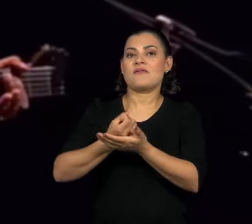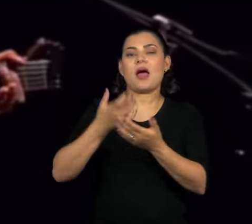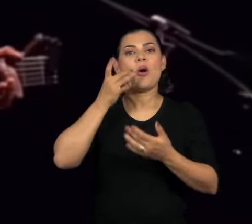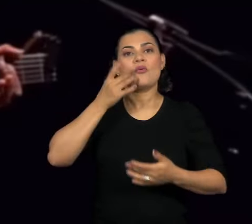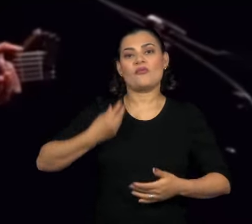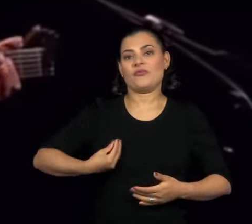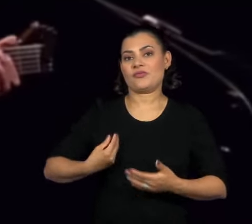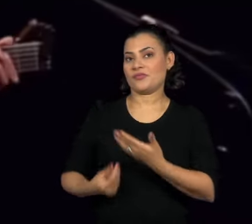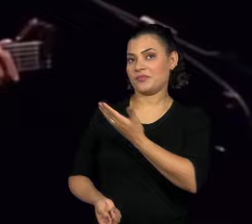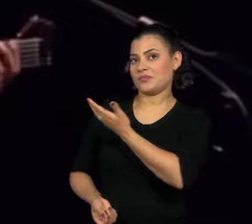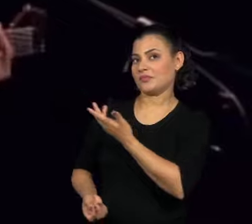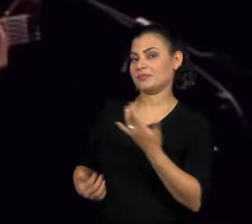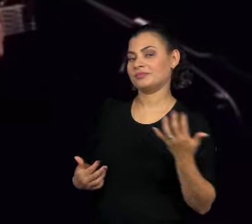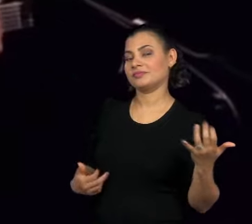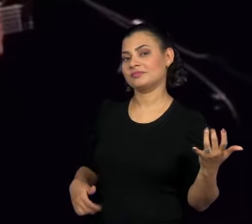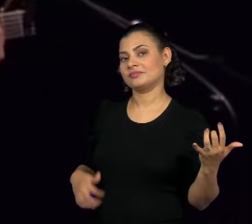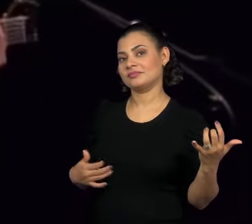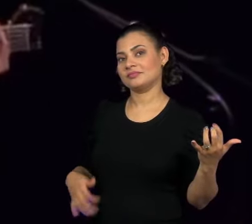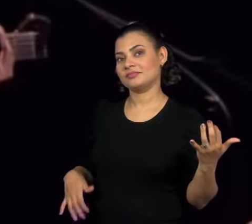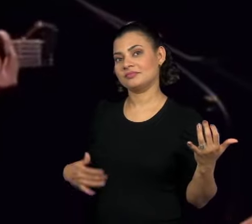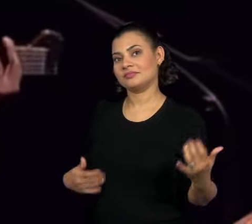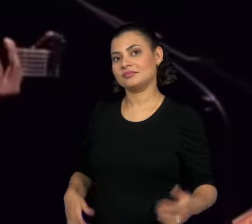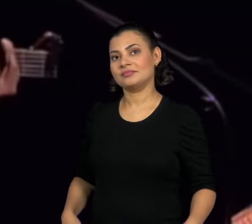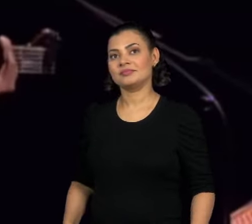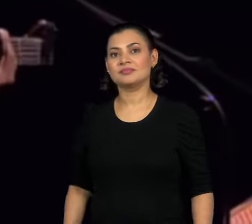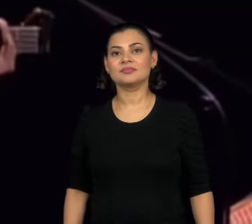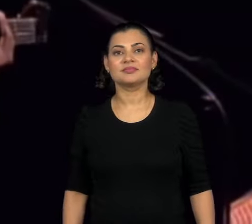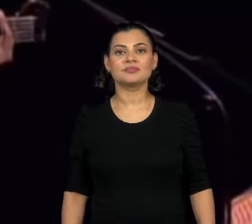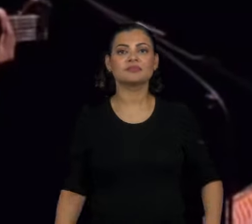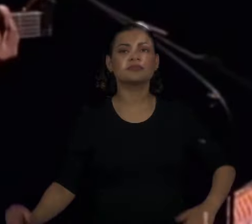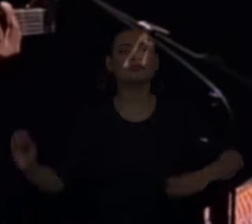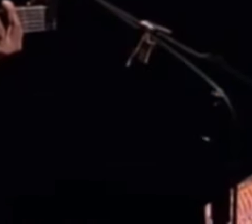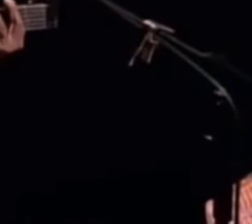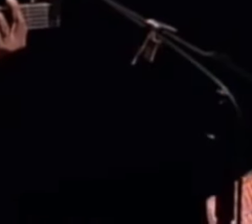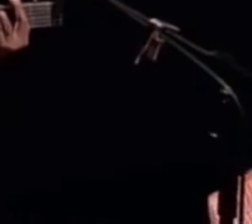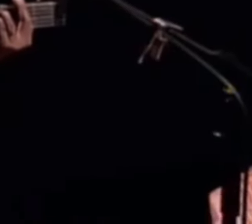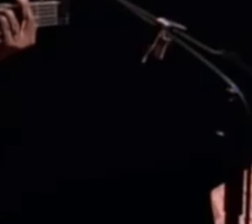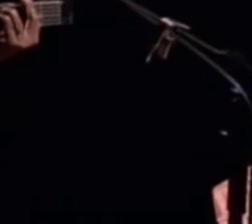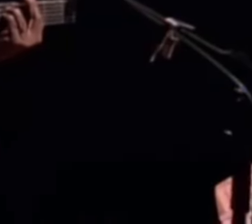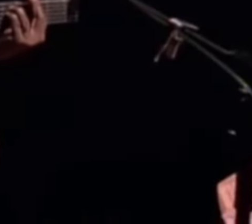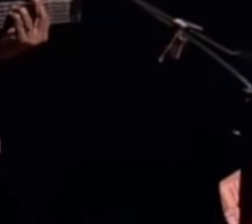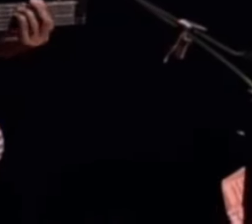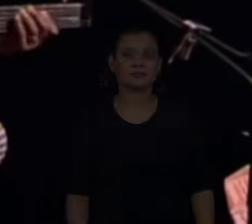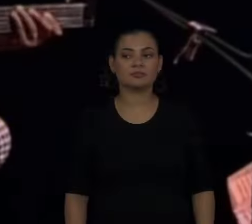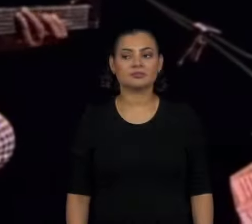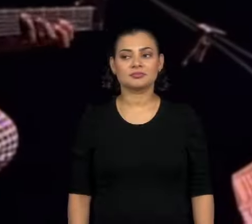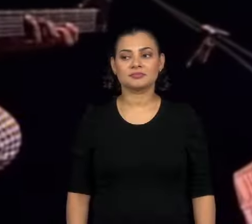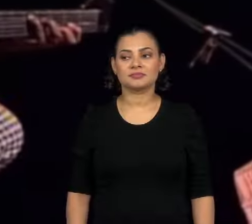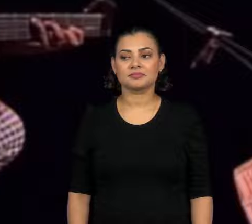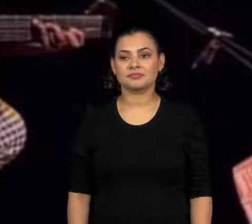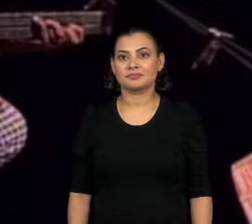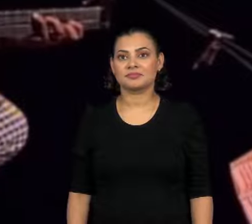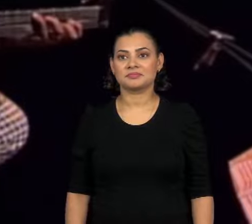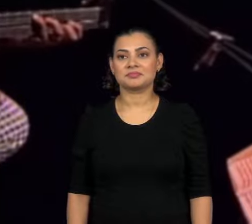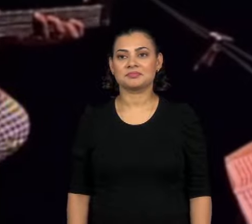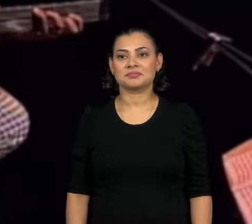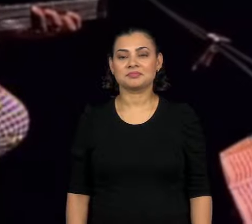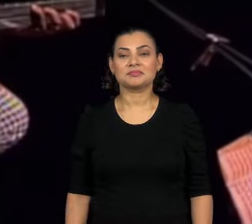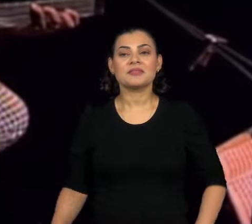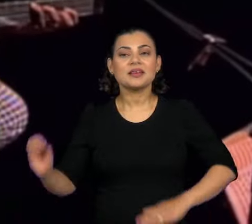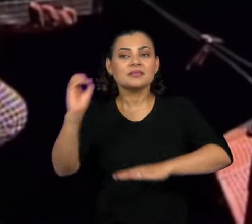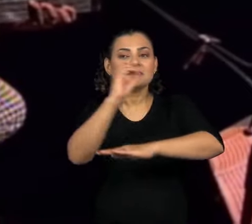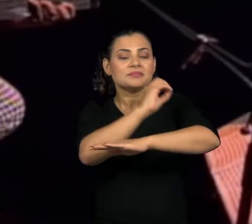noite responder, onde estou eu, onde está você?